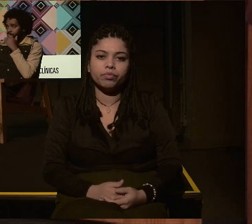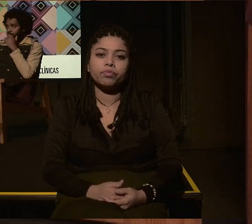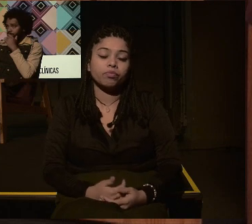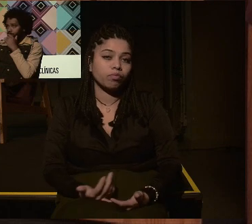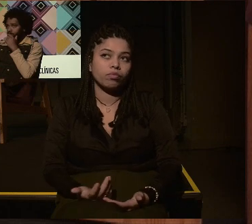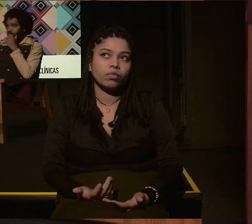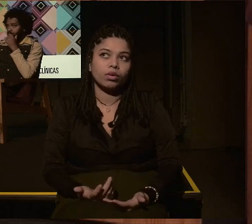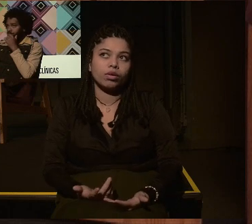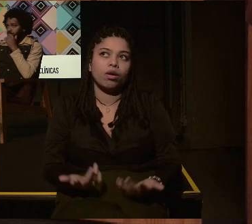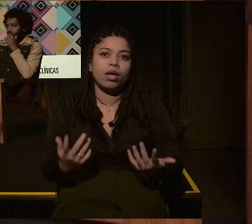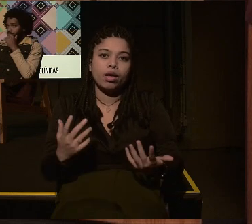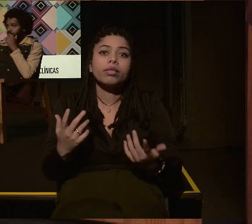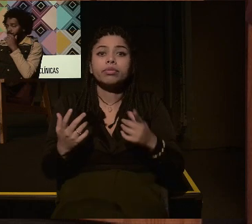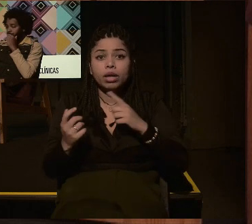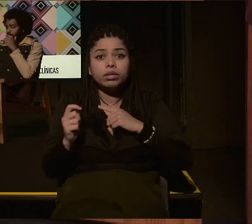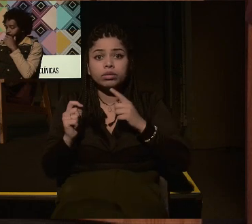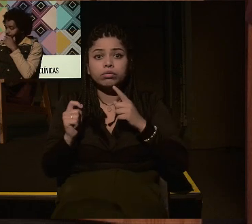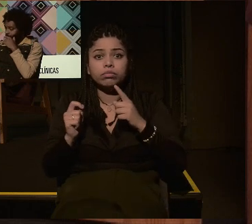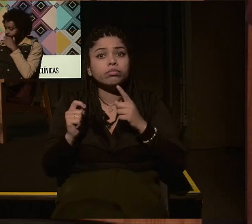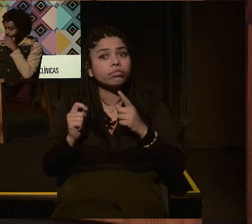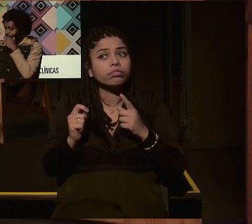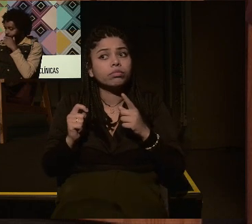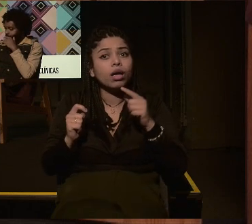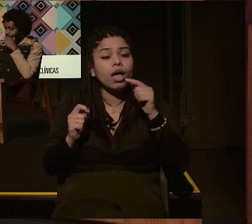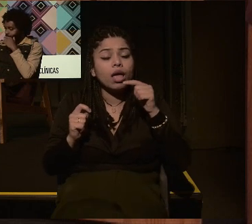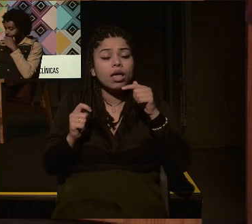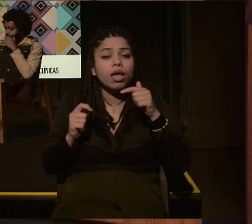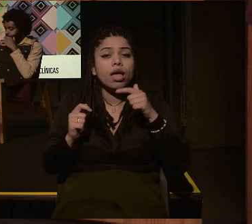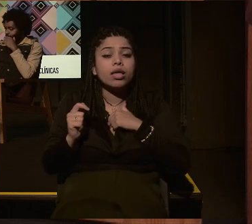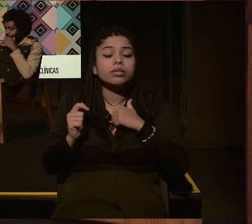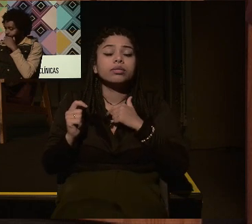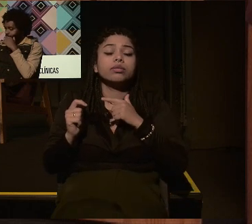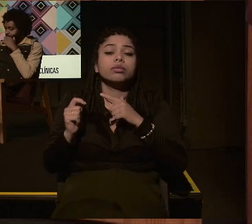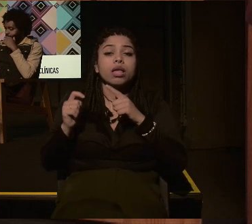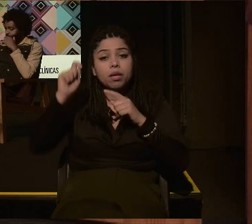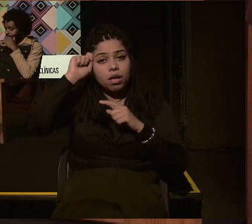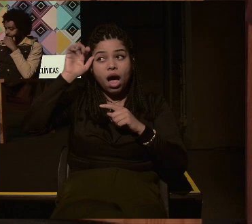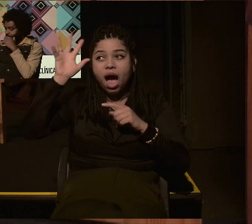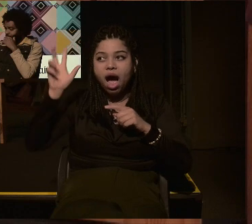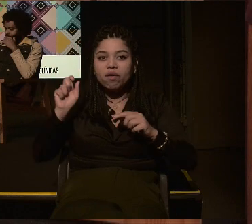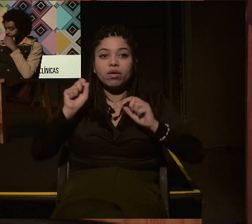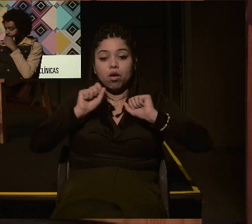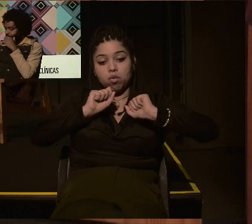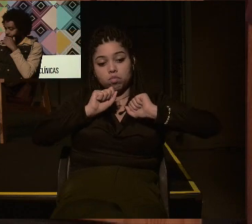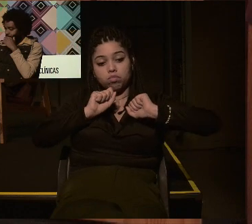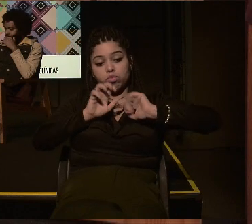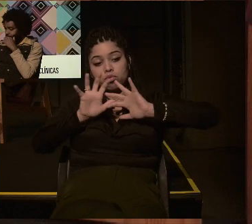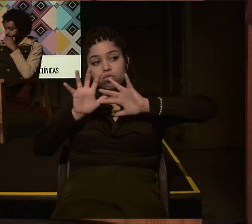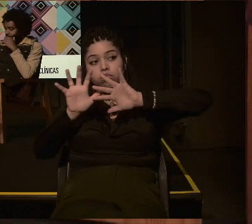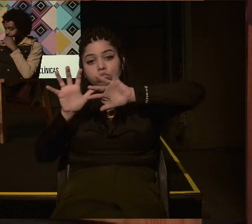em Brasil, mas que estão nesse percurso.